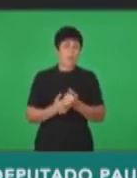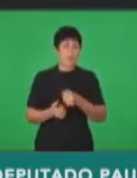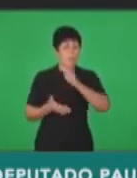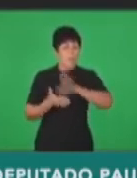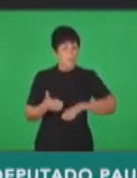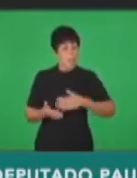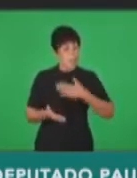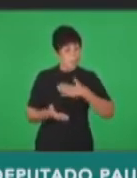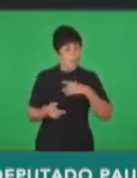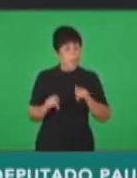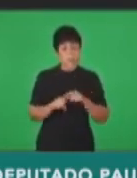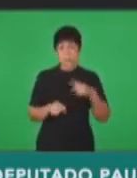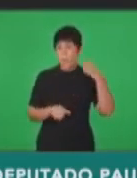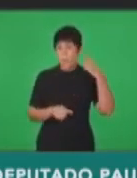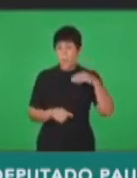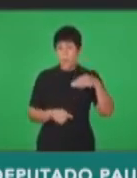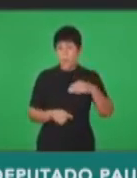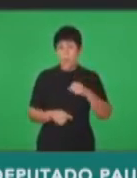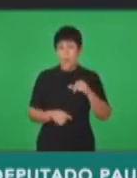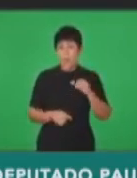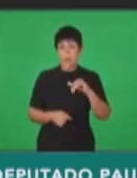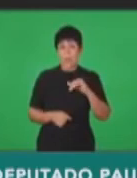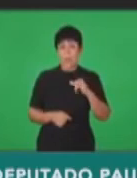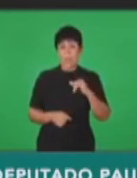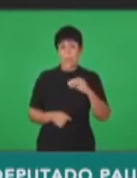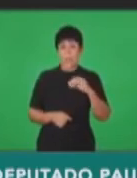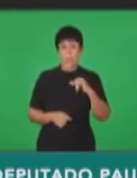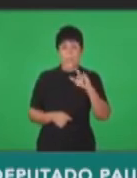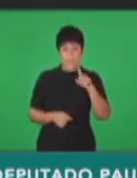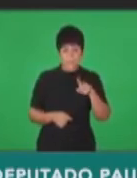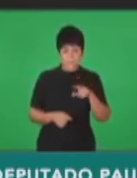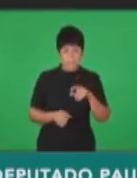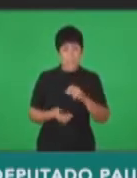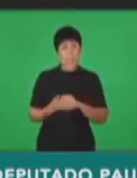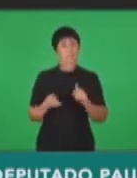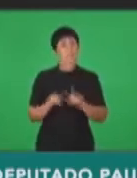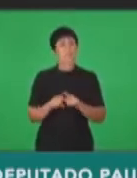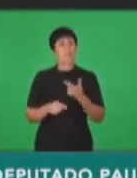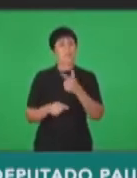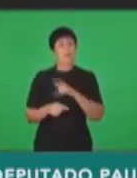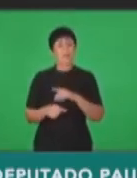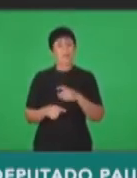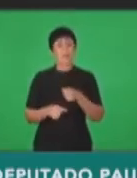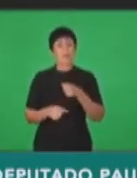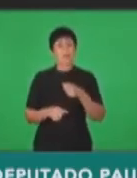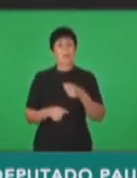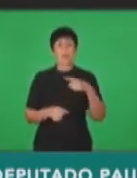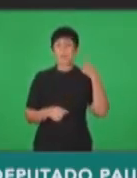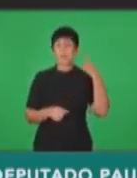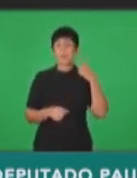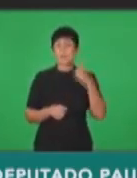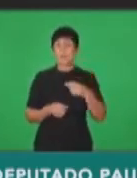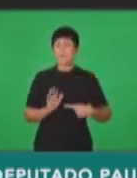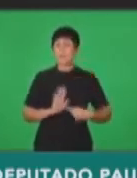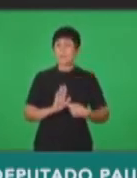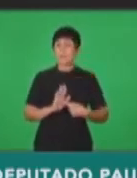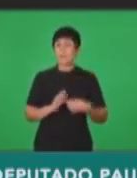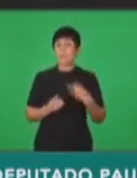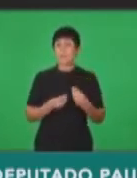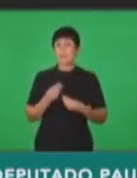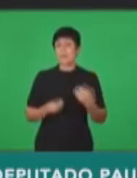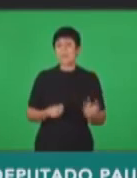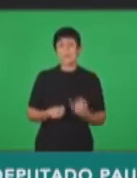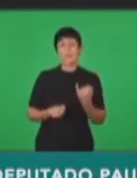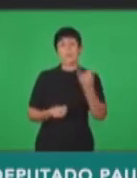com coautoria do deputado José Américo, e desse deputado, que apresenta importantes melhorias, como a